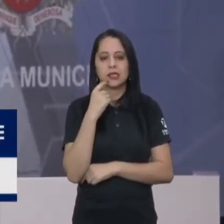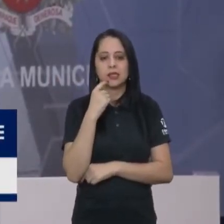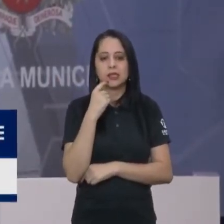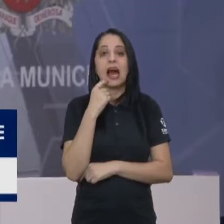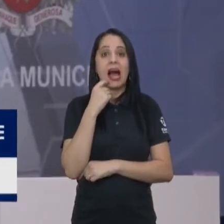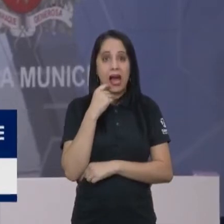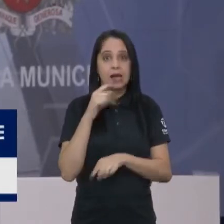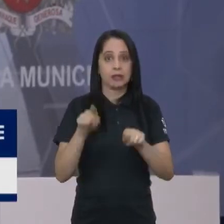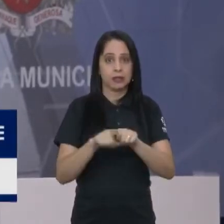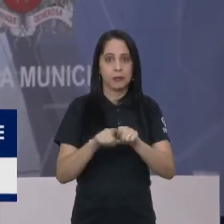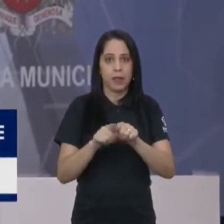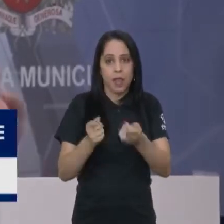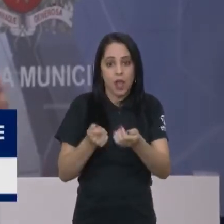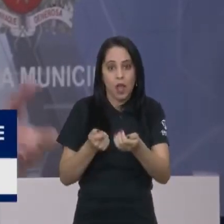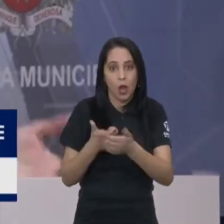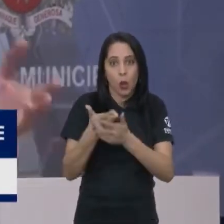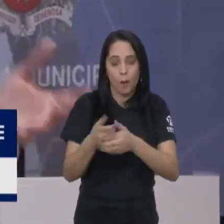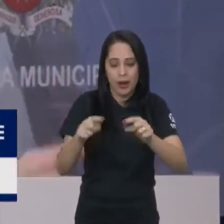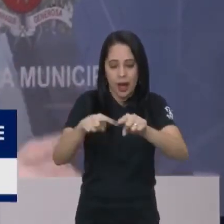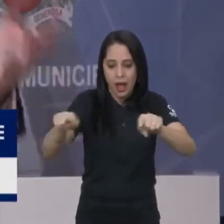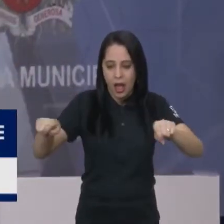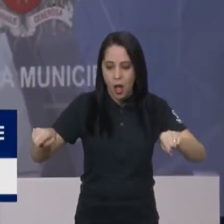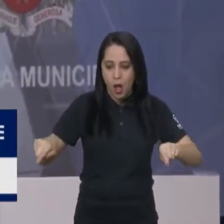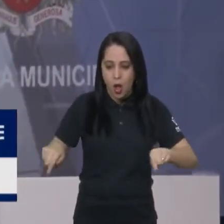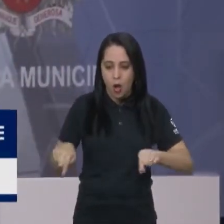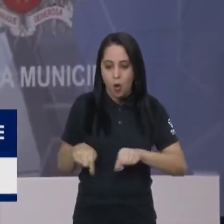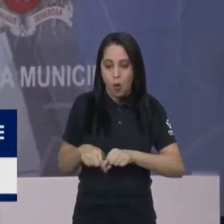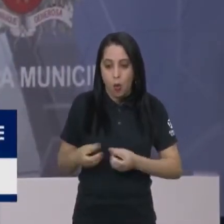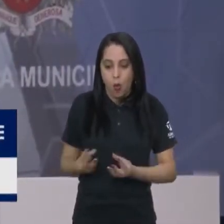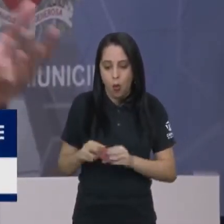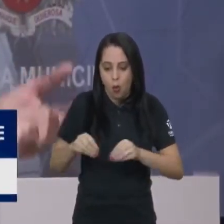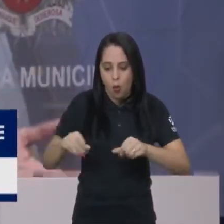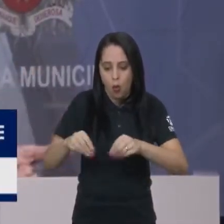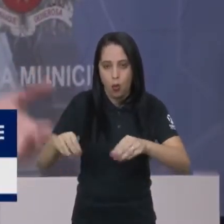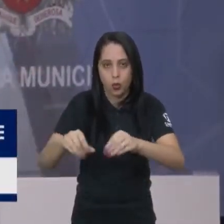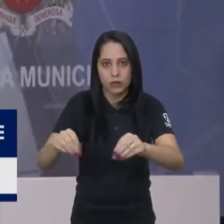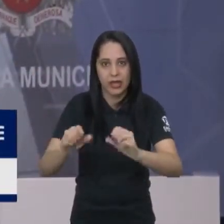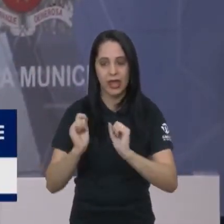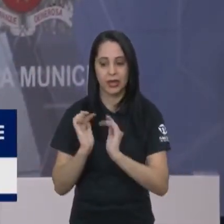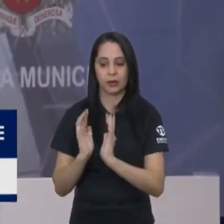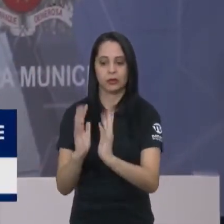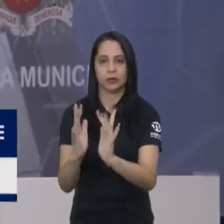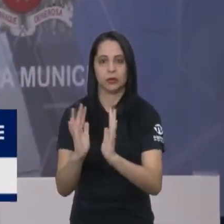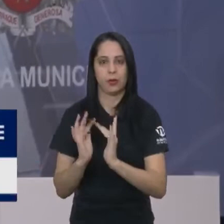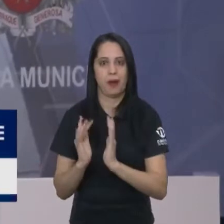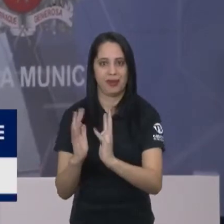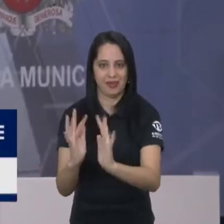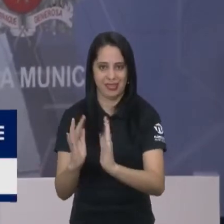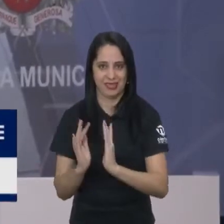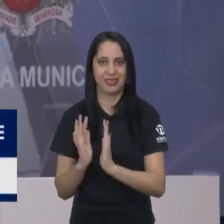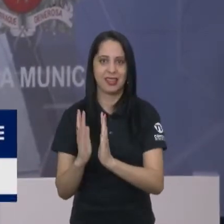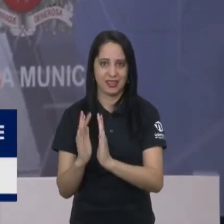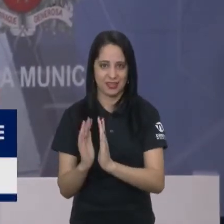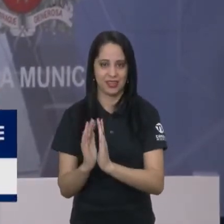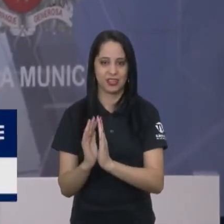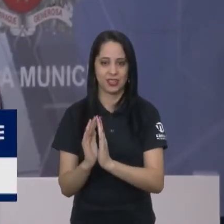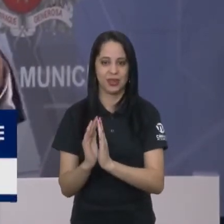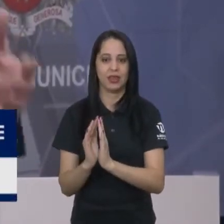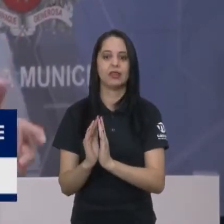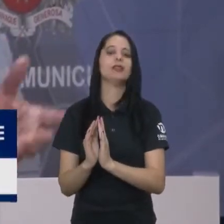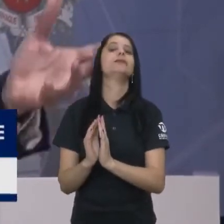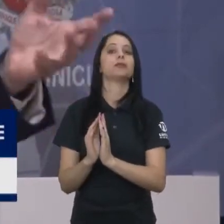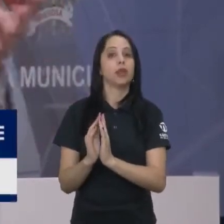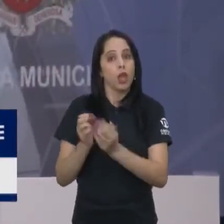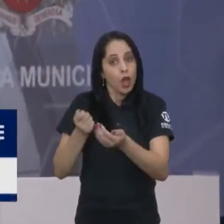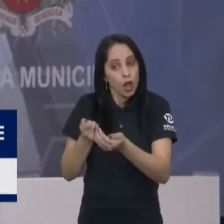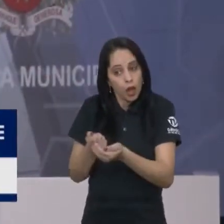metade do Parque da Cidade. Ali nós pagamos, o Emanuel e eu pagamos a parte do Parque da Cidade que tinha desapropriado, eles não pagaram, né? E ainda